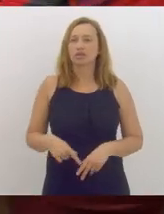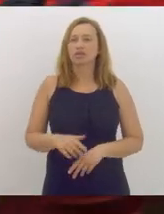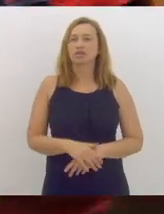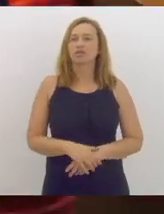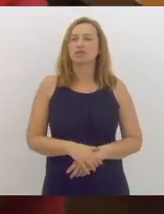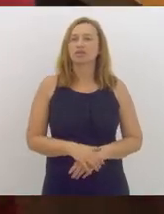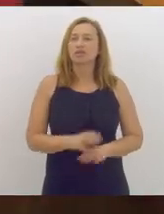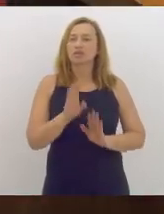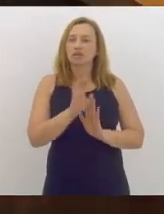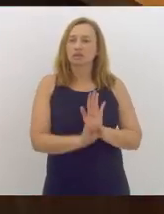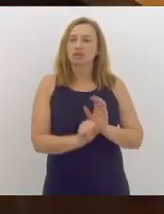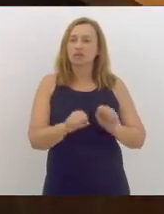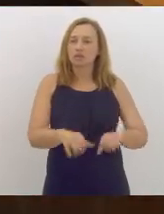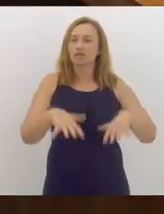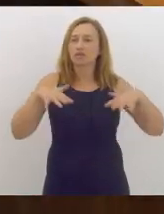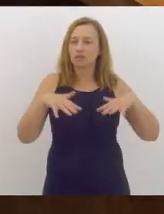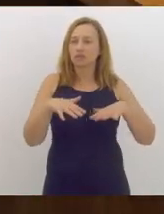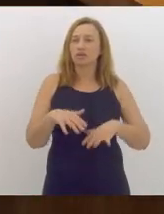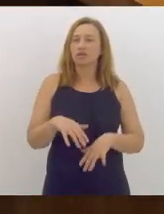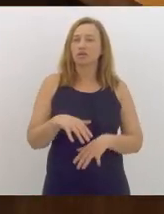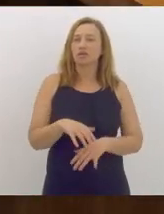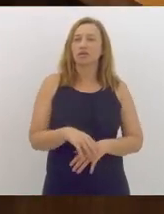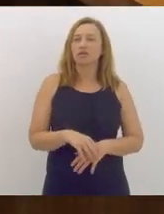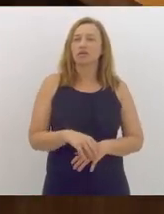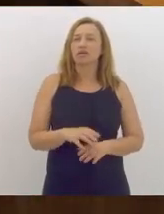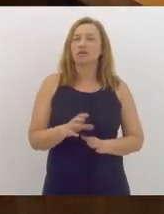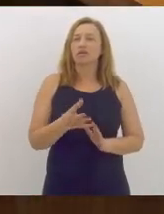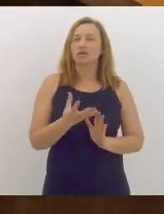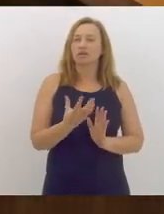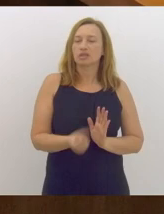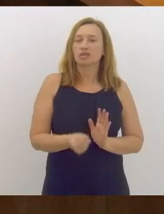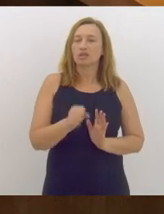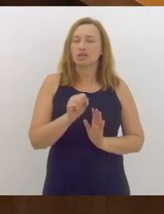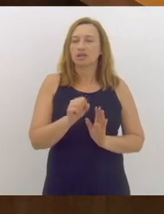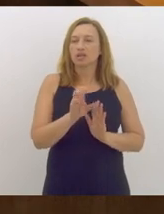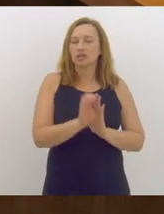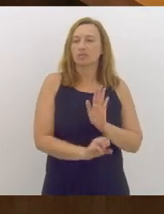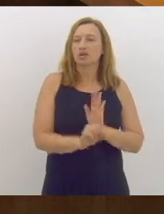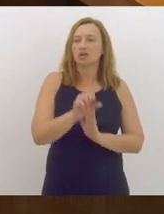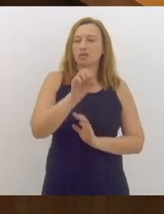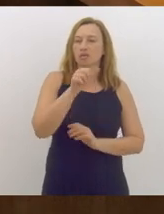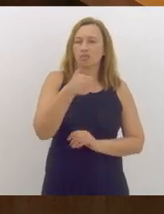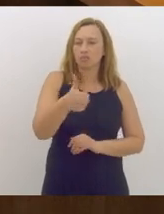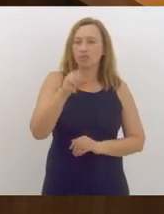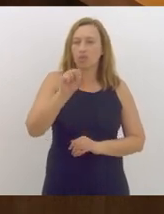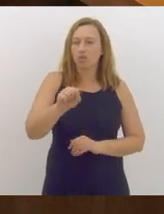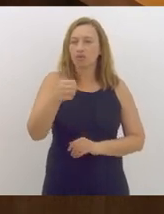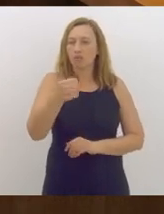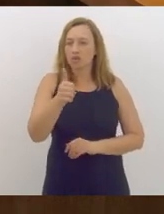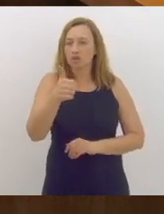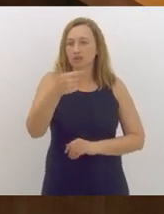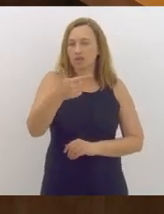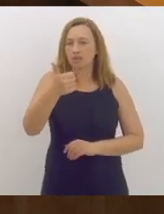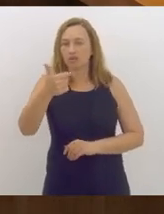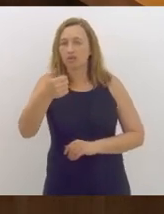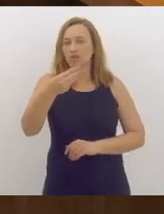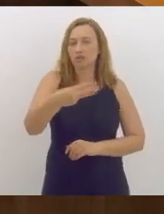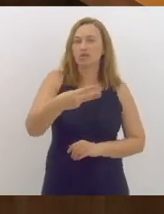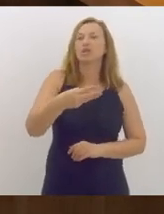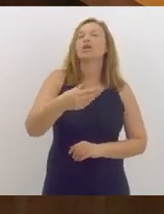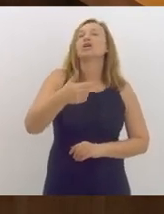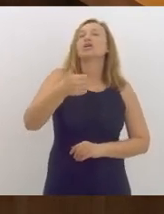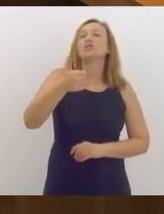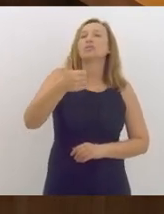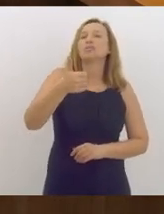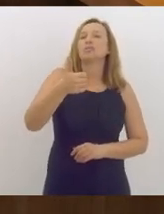parecer, as emendas de plenário são favorável às emendas 1, 8, 11 e 12, prejudicadas as emendas